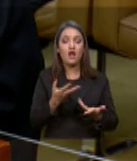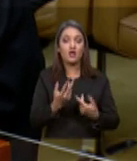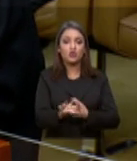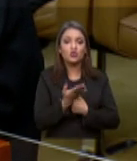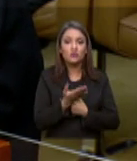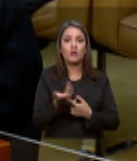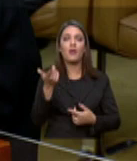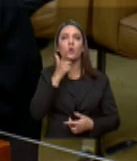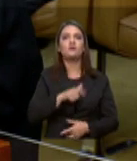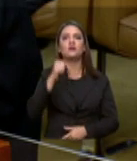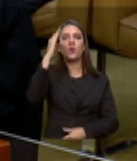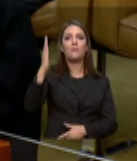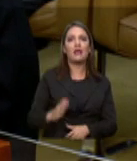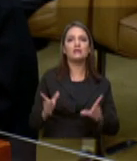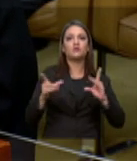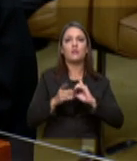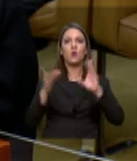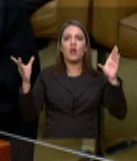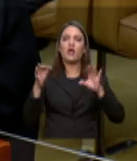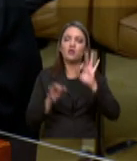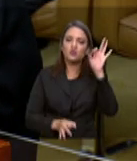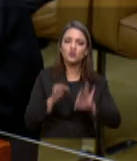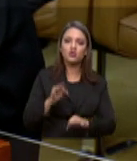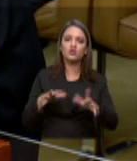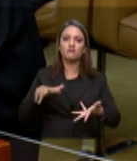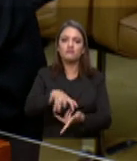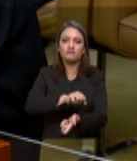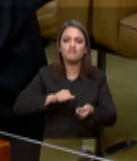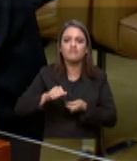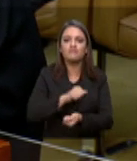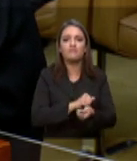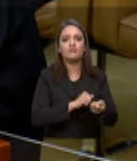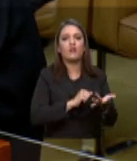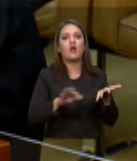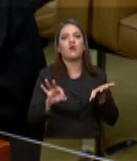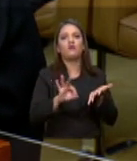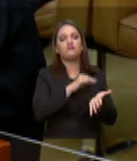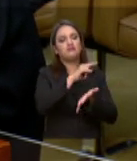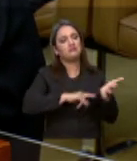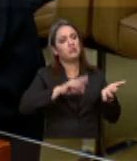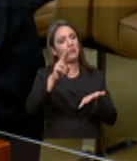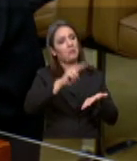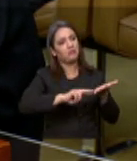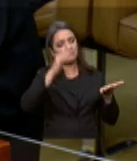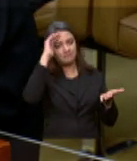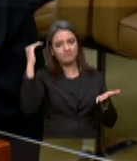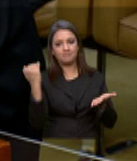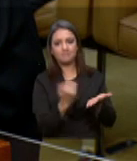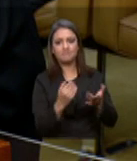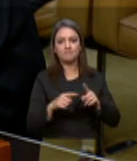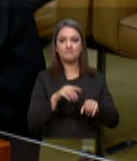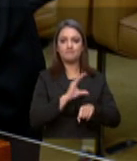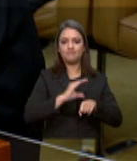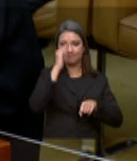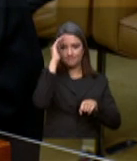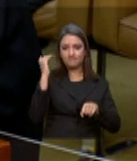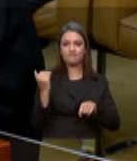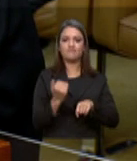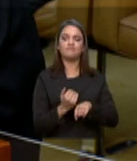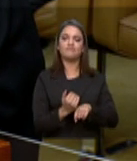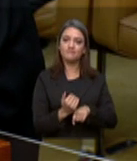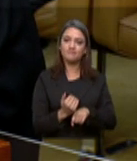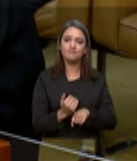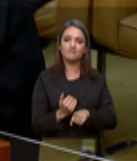democrático, de justo, sustentável, cumpridor ações e omissões da União e da Presidência da República na prevenção ao desmatamento na Amazônia. E